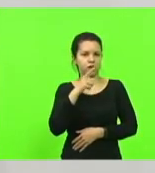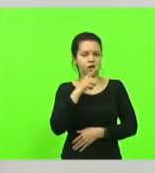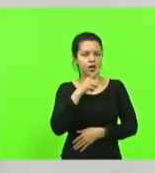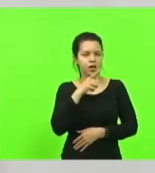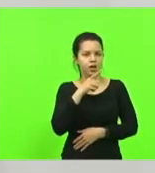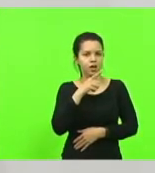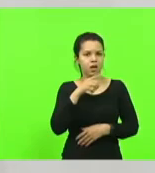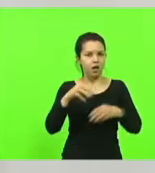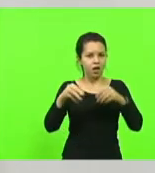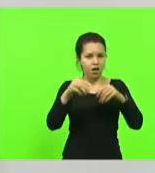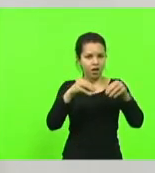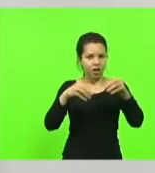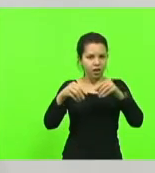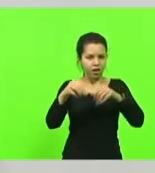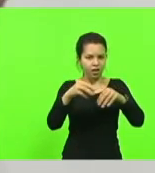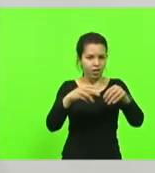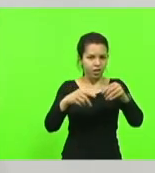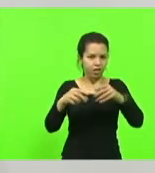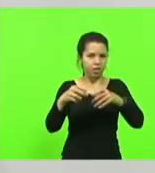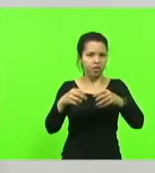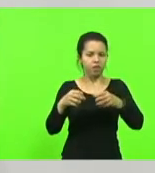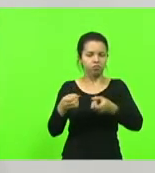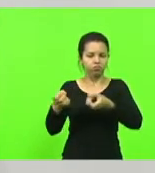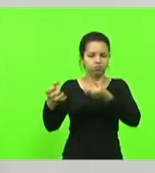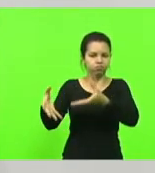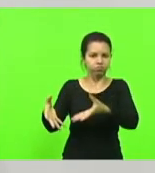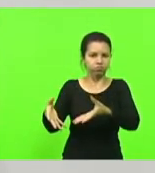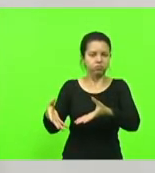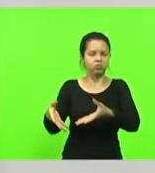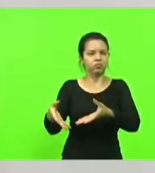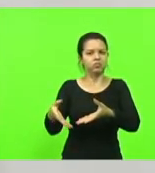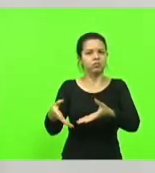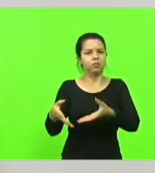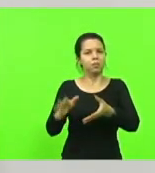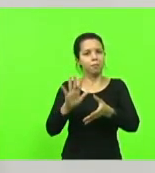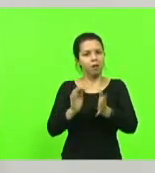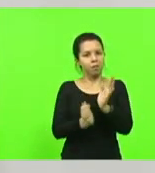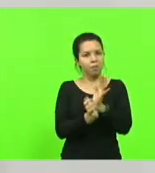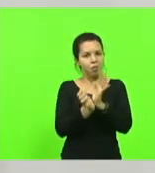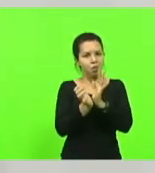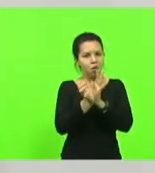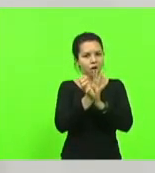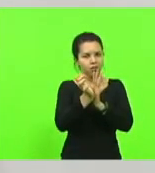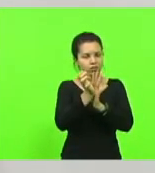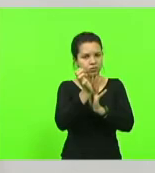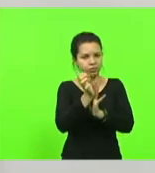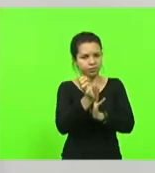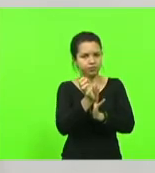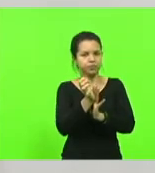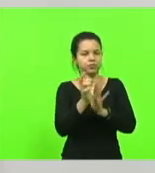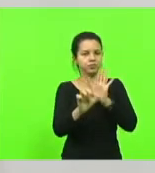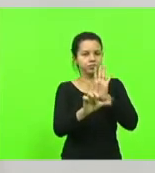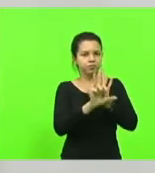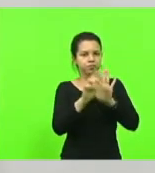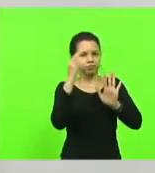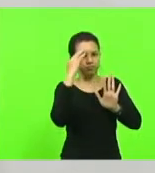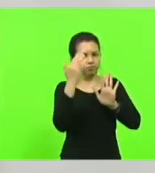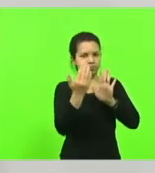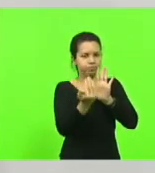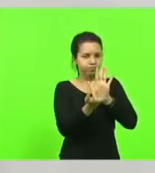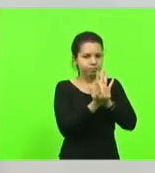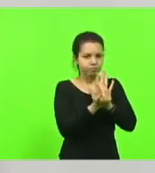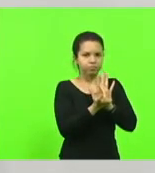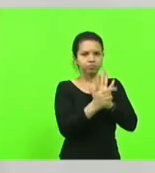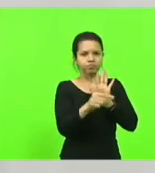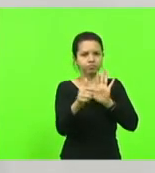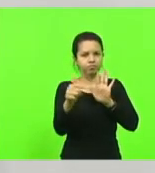que, infelizmente, por burocracia e por não cumprimento da nossa lei estadual,